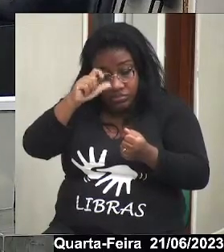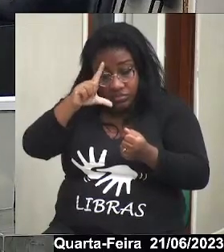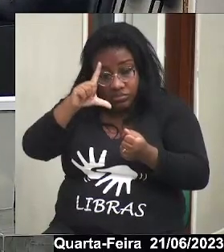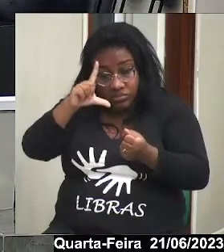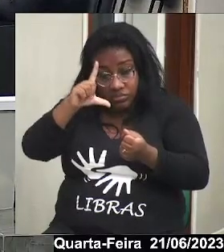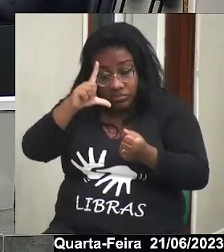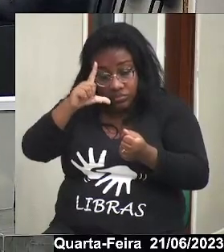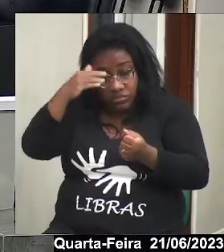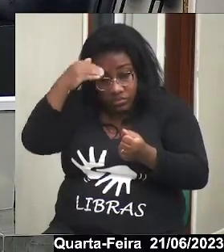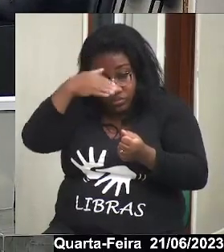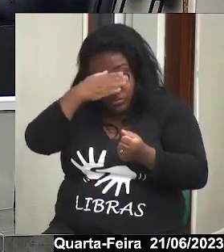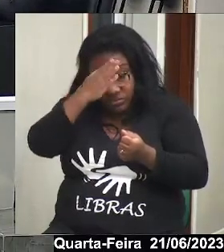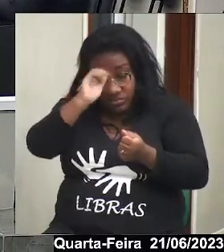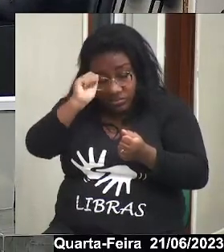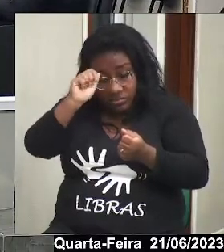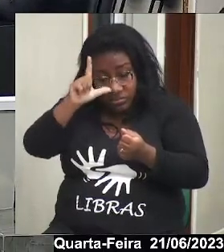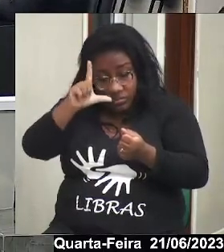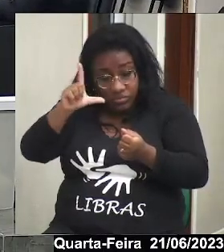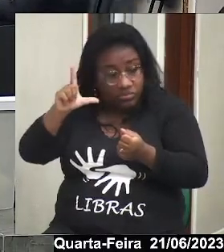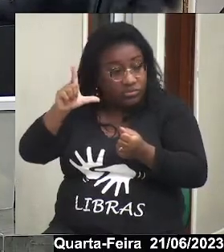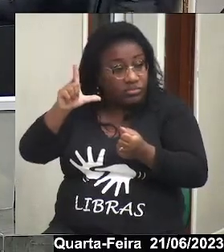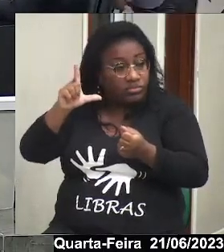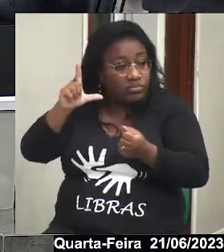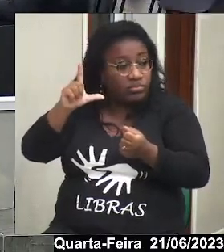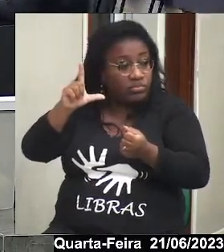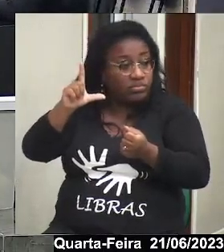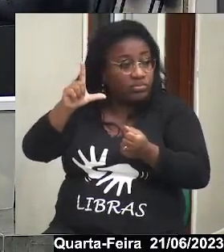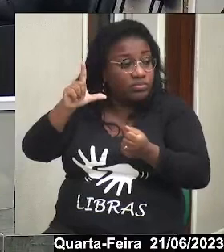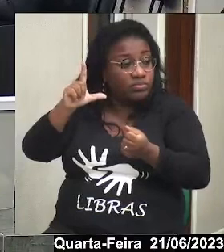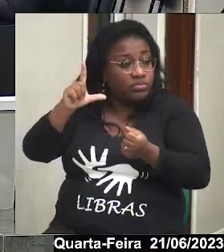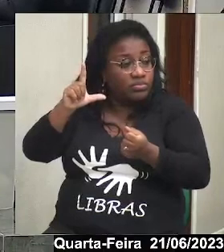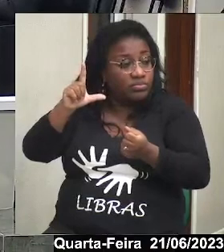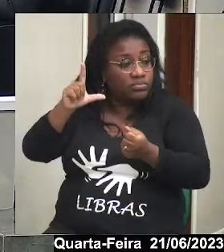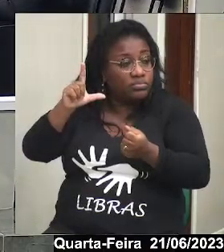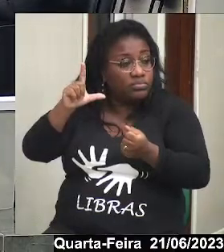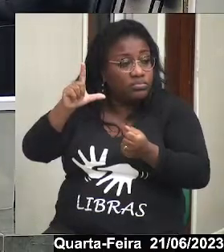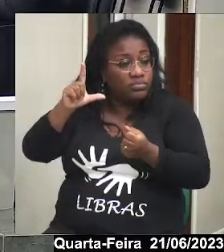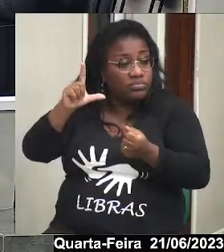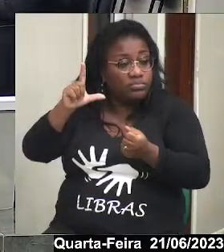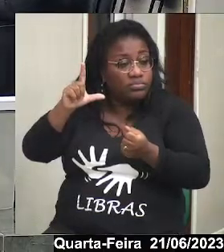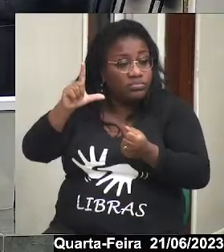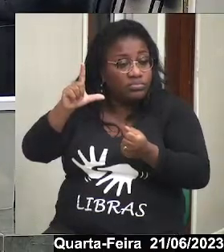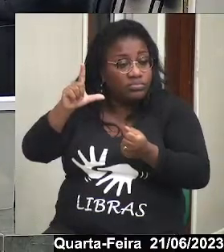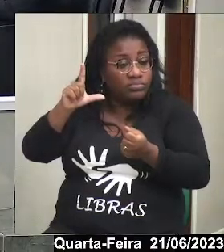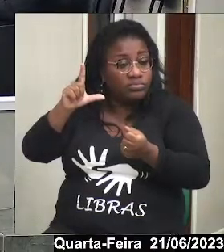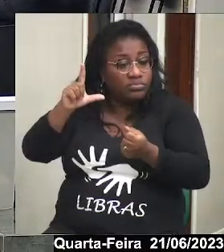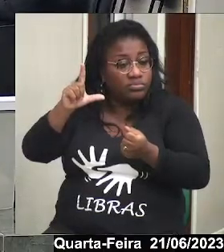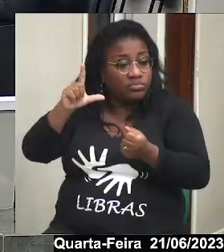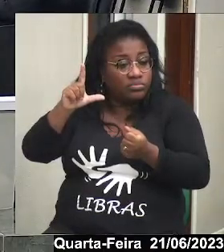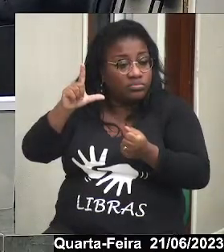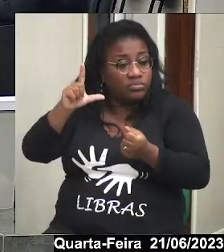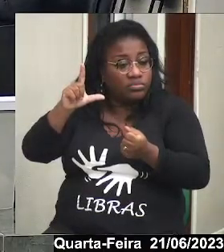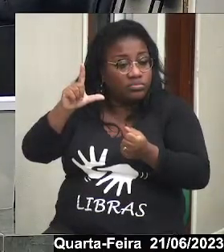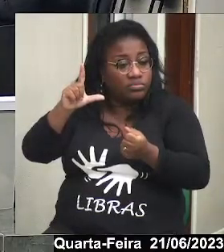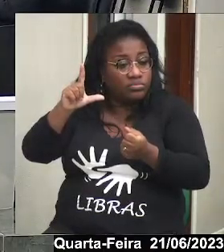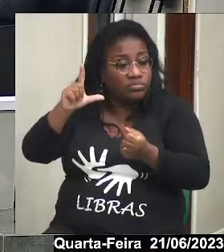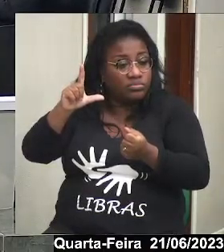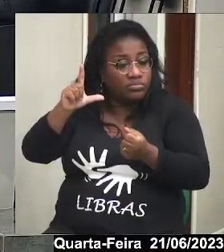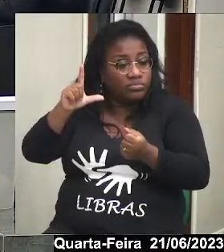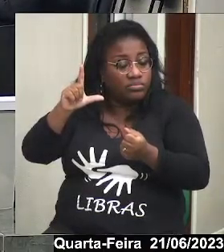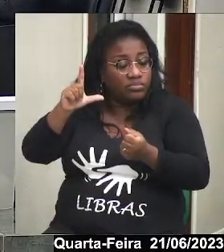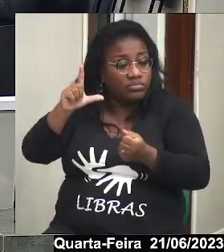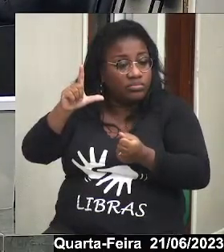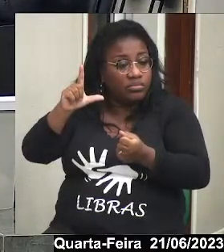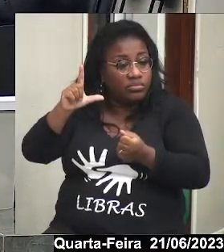Lúcio. Favorável, senhor presidente. Vereador Abidan. Sem microfone. Presidente, só uma pergunta. Qual a moção que está sendo votada? Me